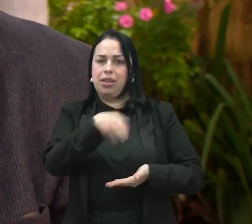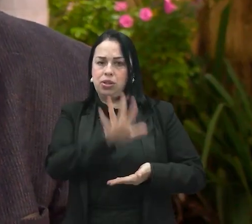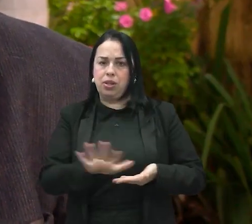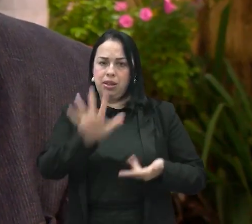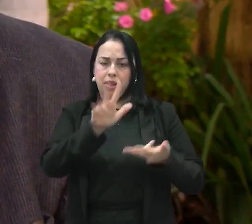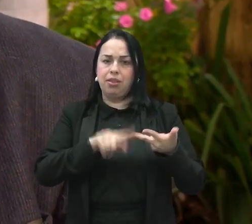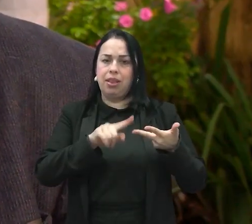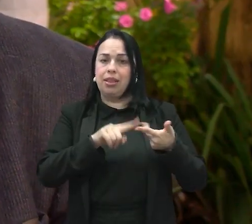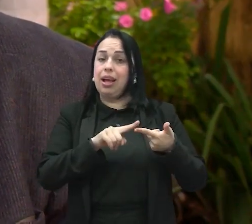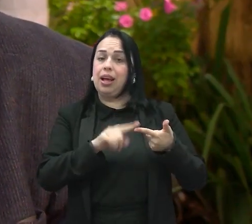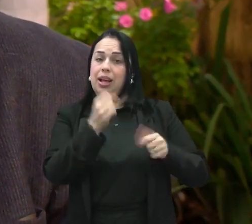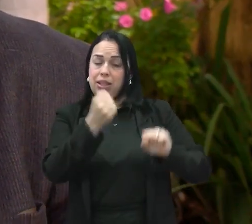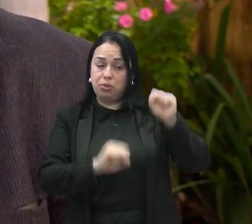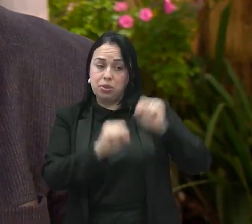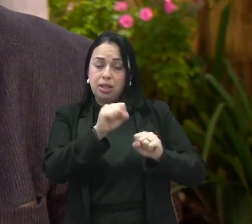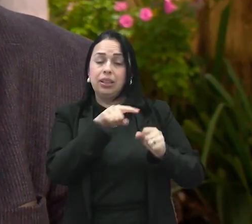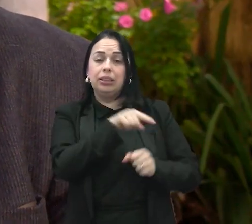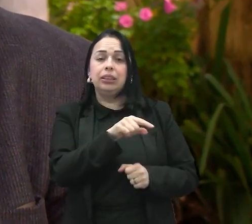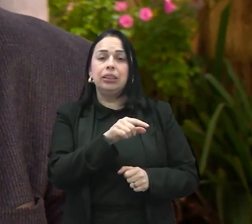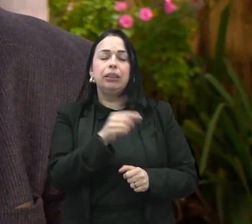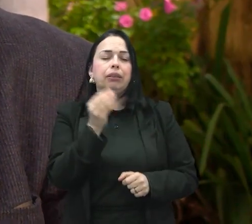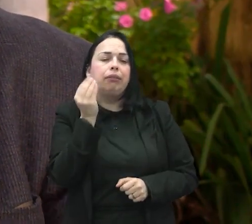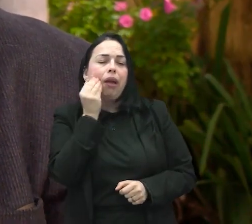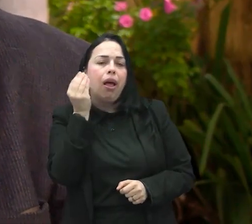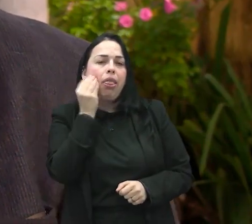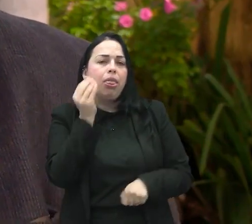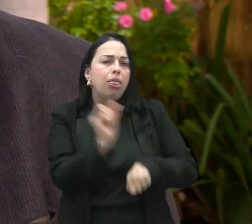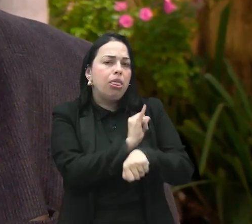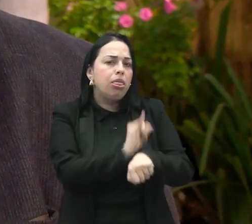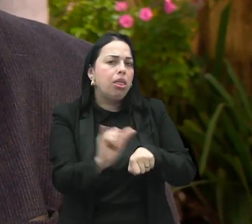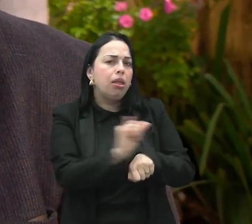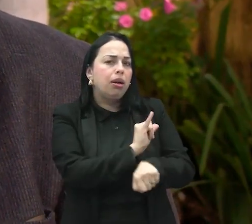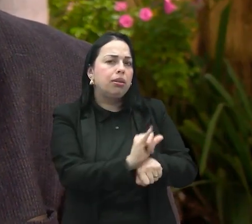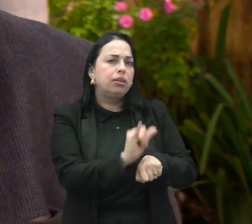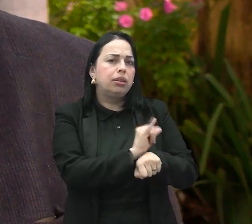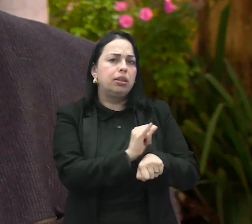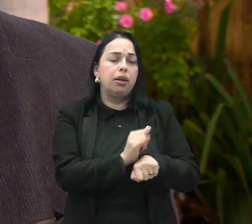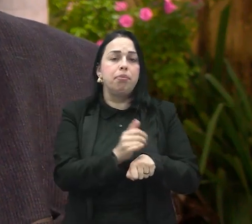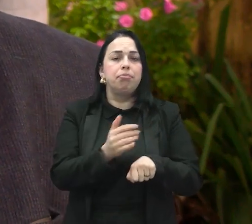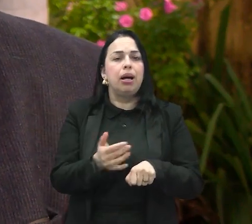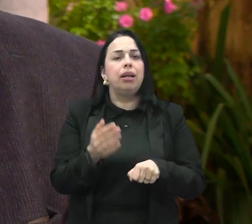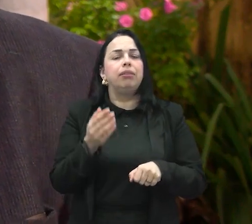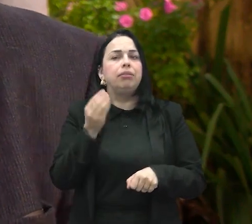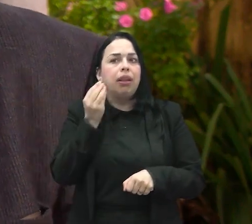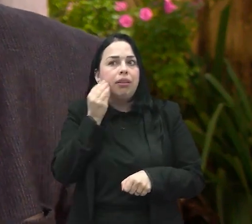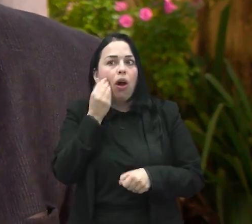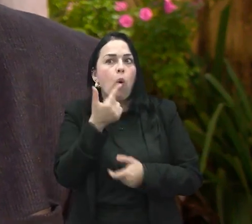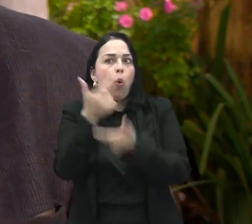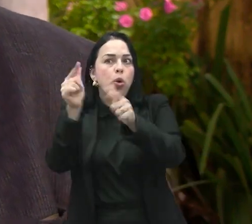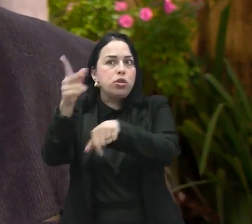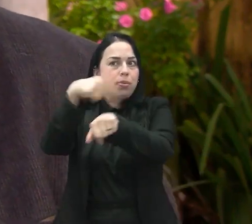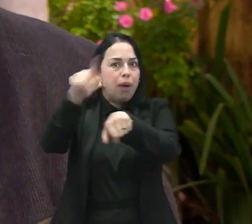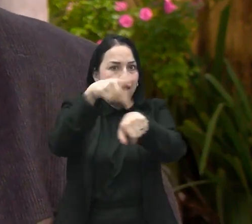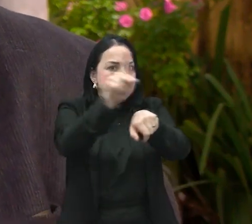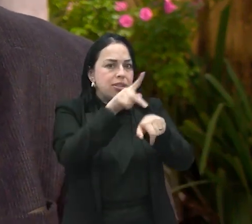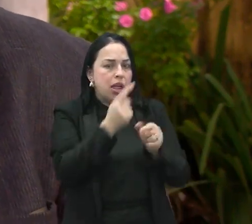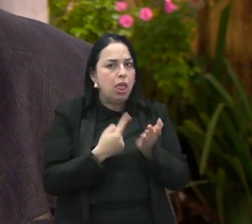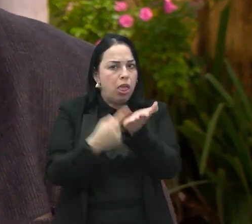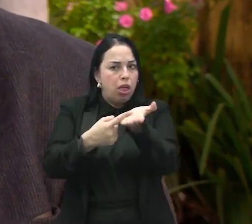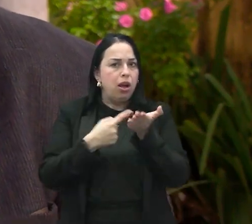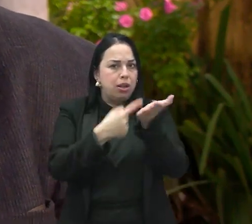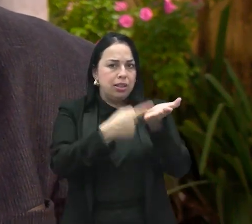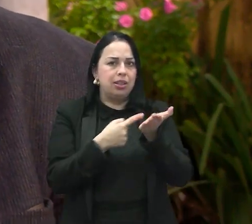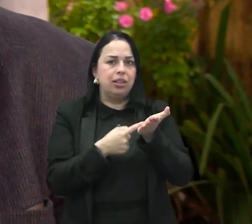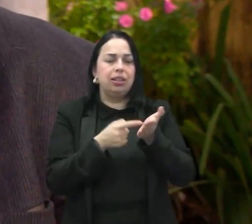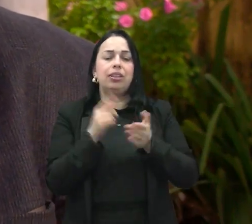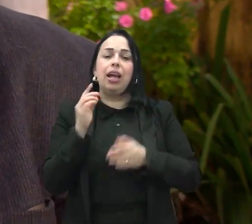da Indústria e outros segmentos também, que estão aí organizando um processo para a abertura de novos mercados, daí as empresas